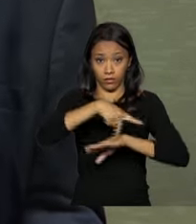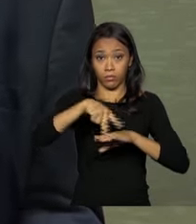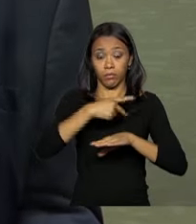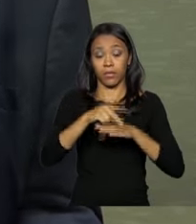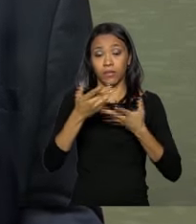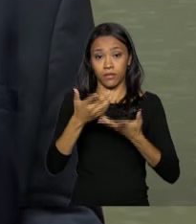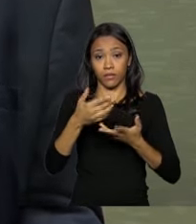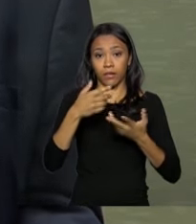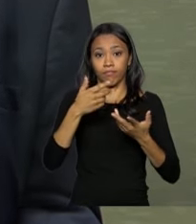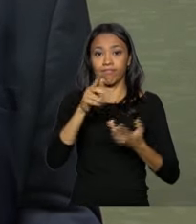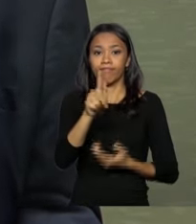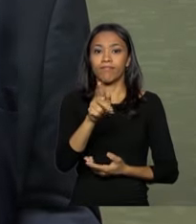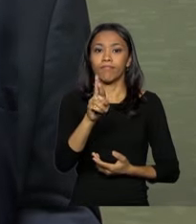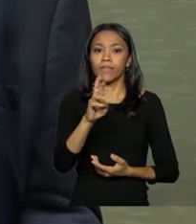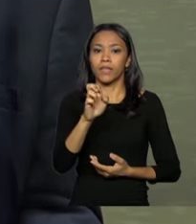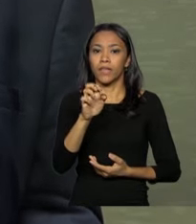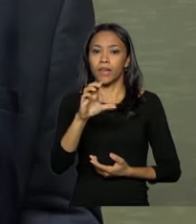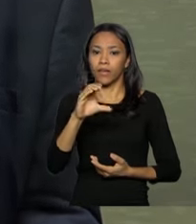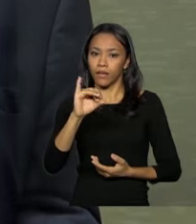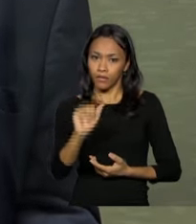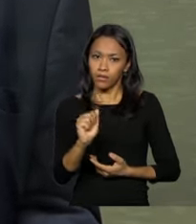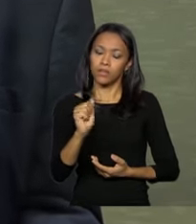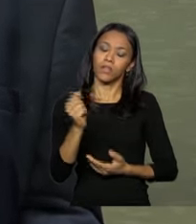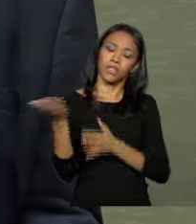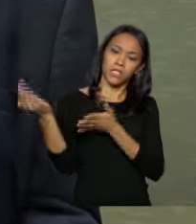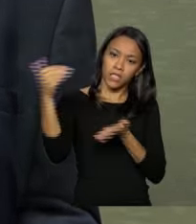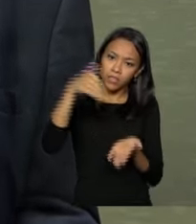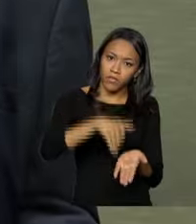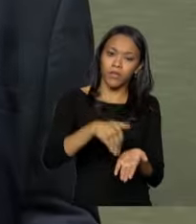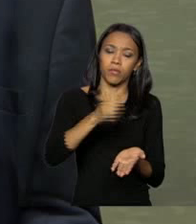esforço de vir para cá com praticamente